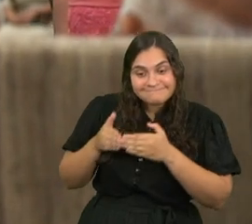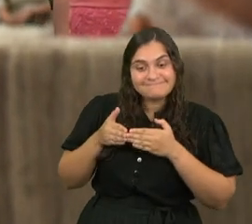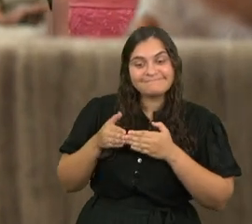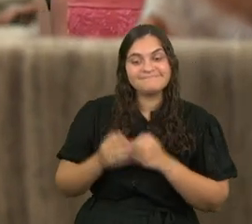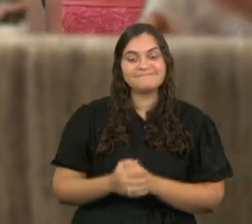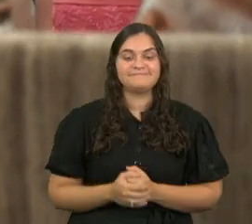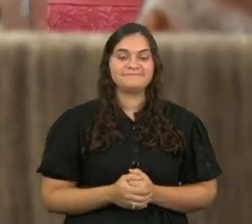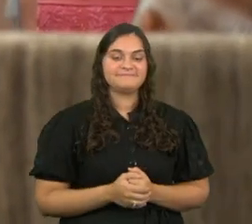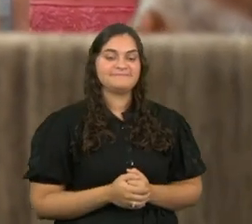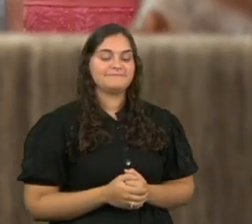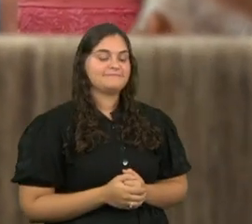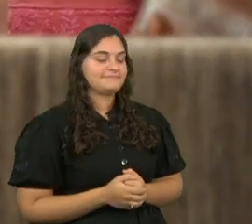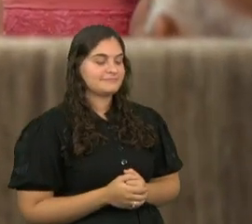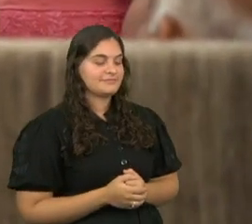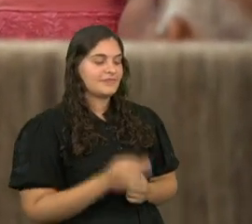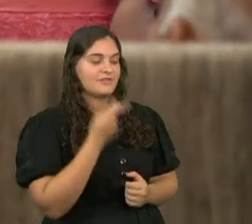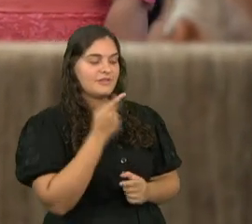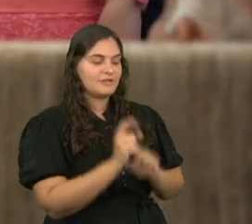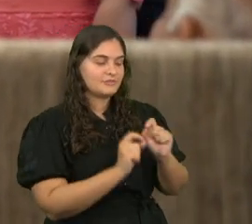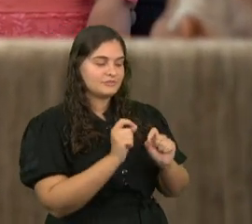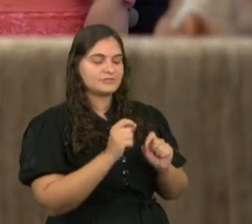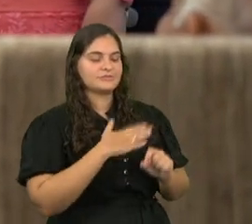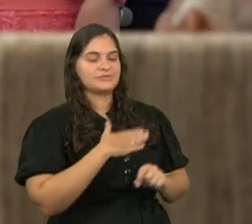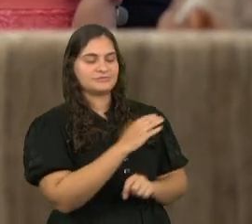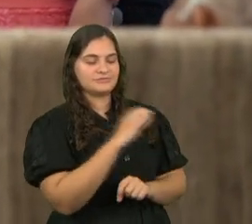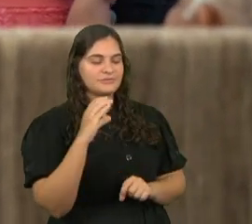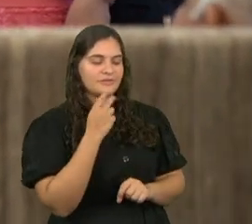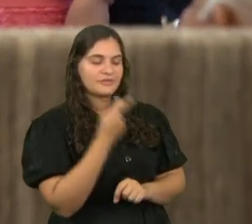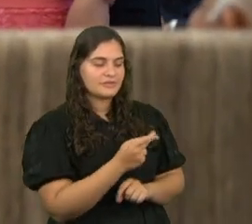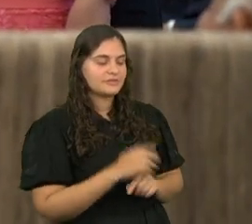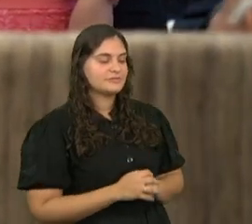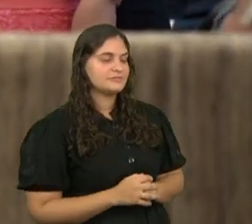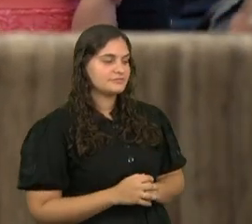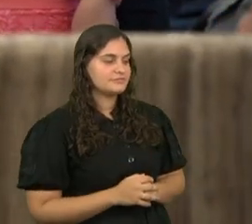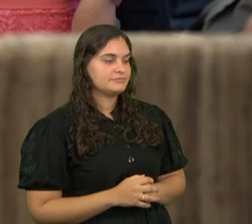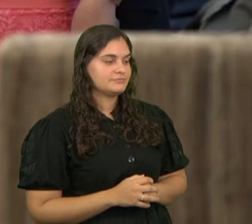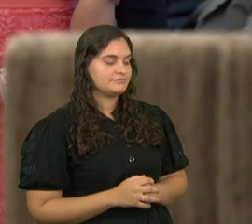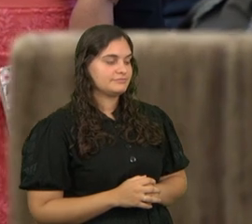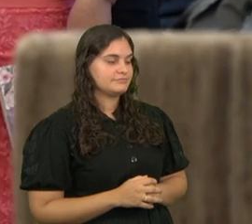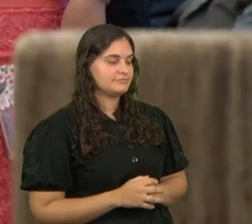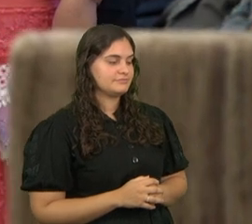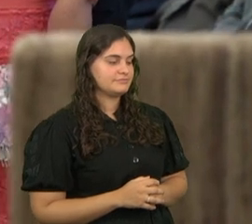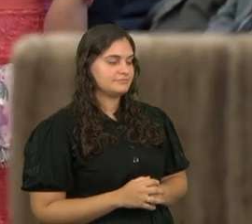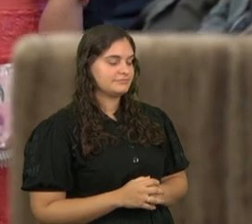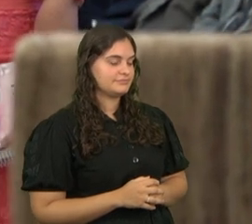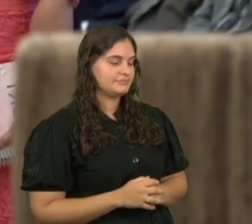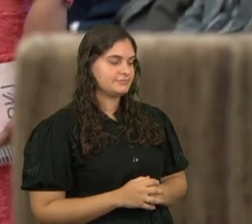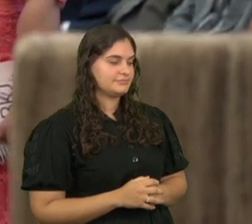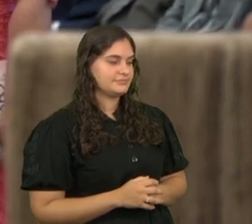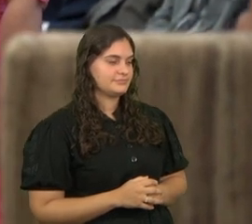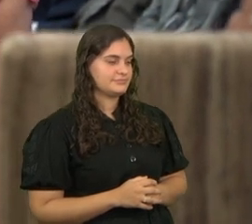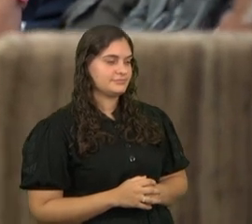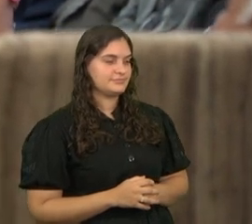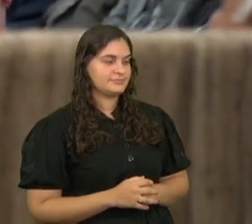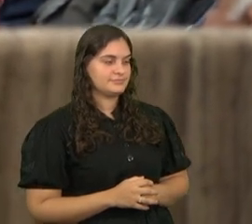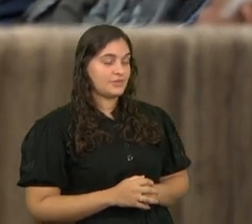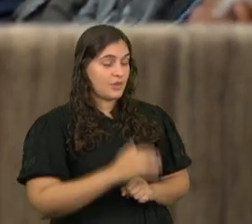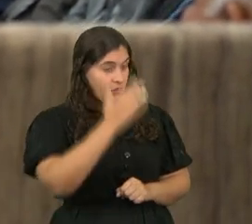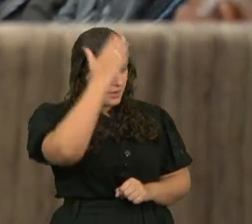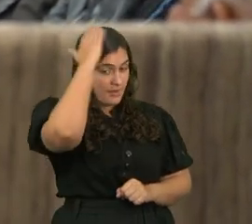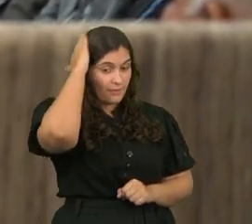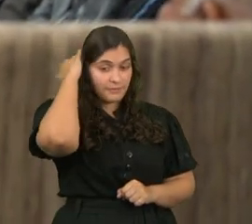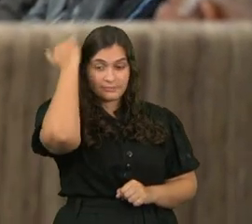aqui. Ele disse, pai, no nosso culto doméstico, que atrás de cada cabelo prateado